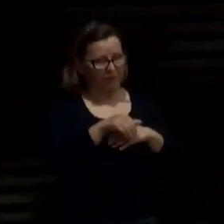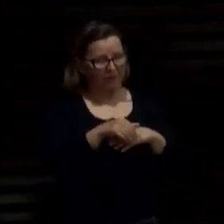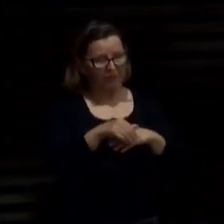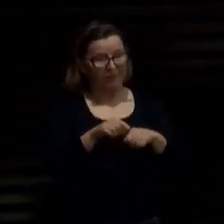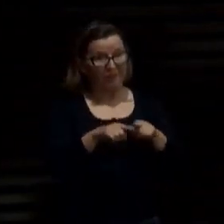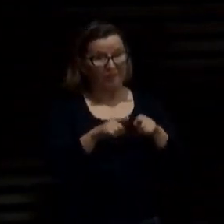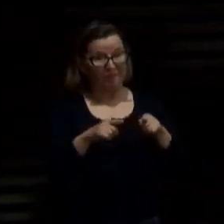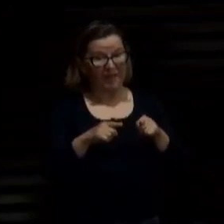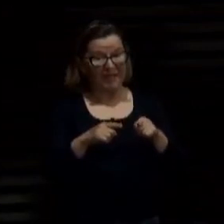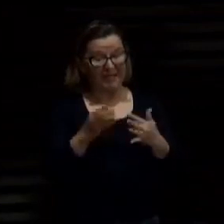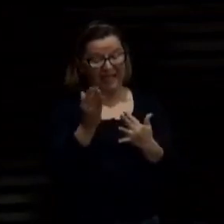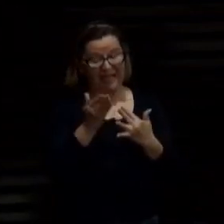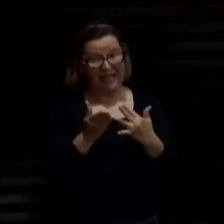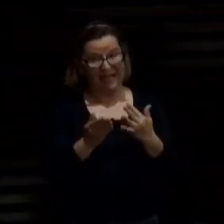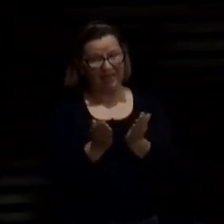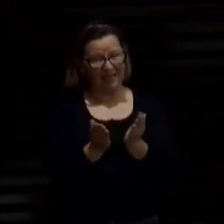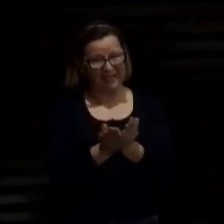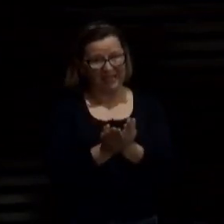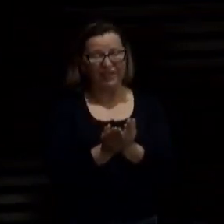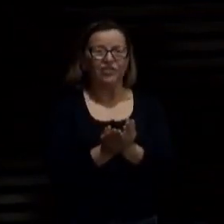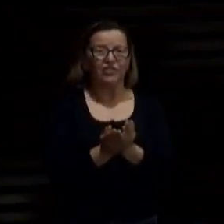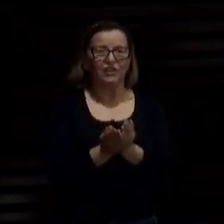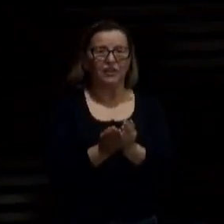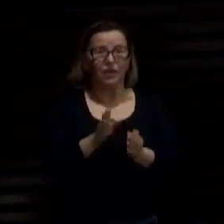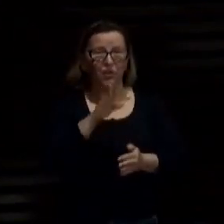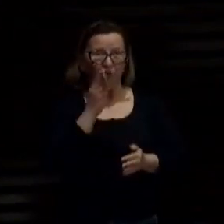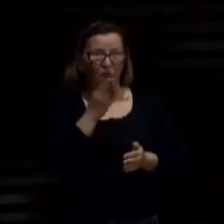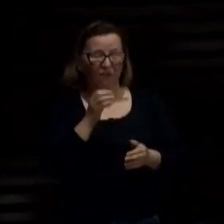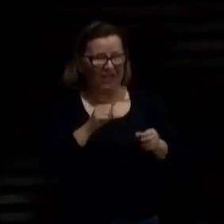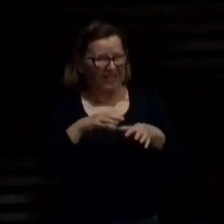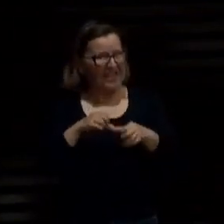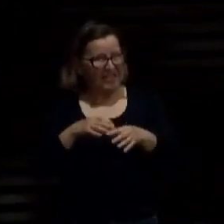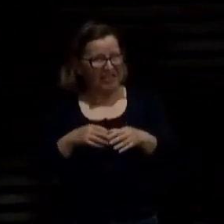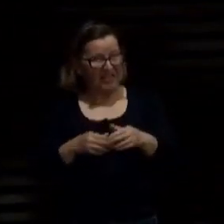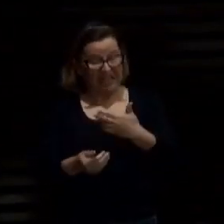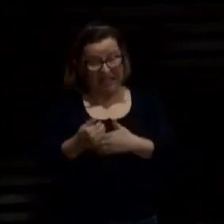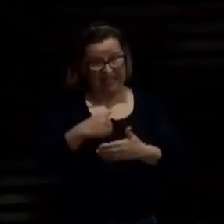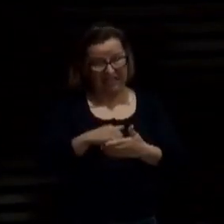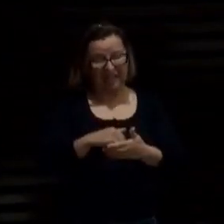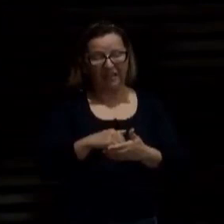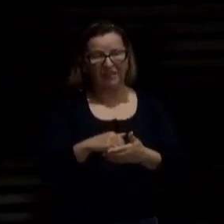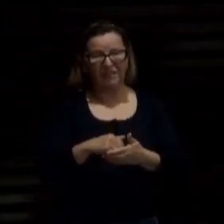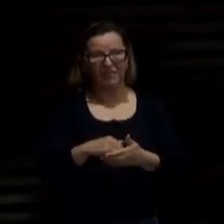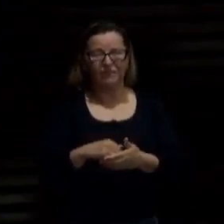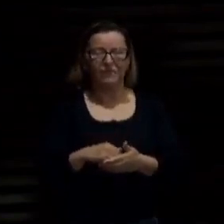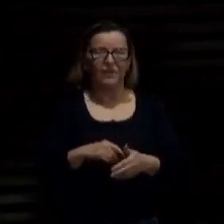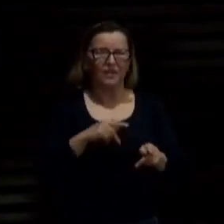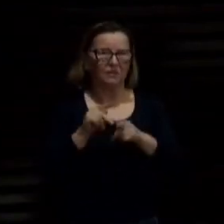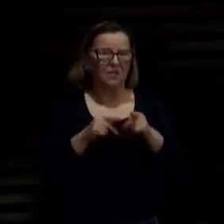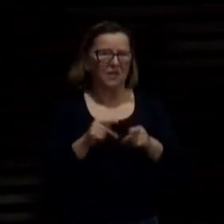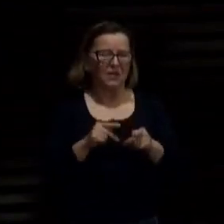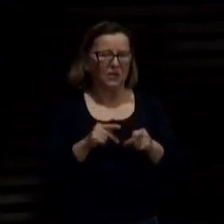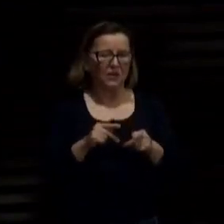problemas. Tinha o problema do falso ensino que tinha entrado, pessoas ou legalistas ou libertinos ensinando